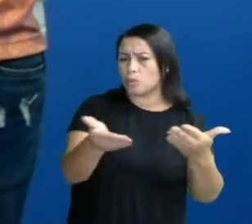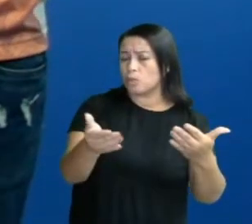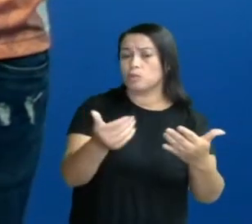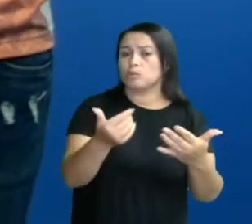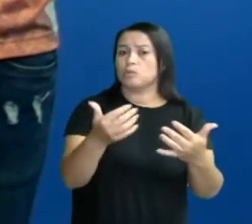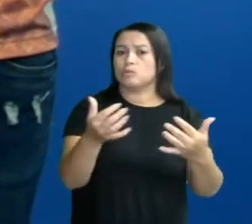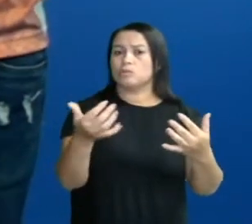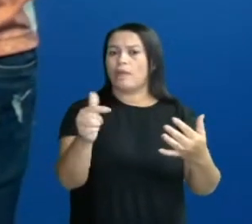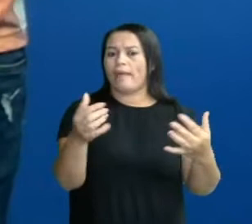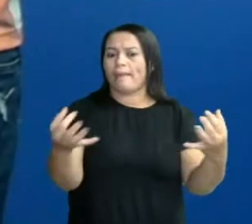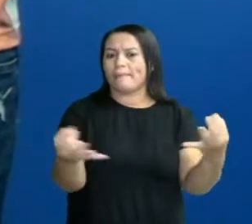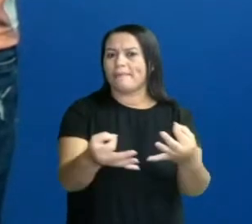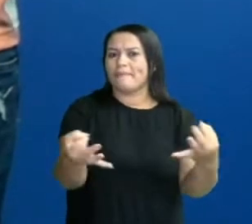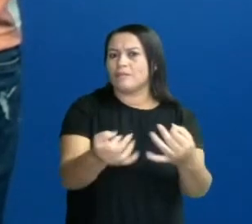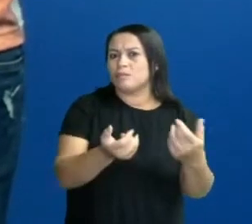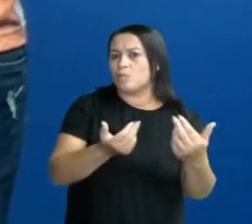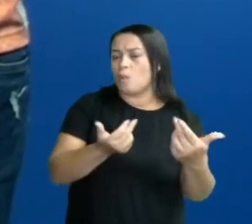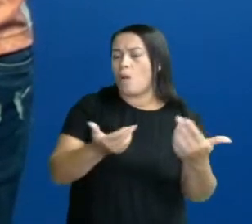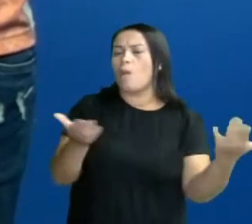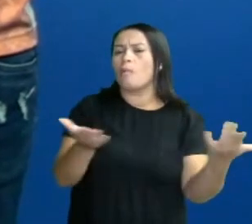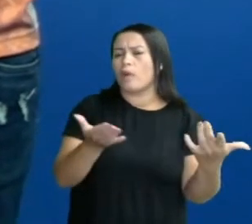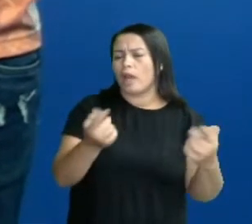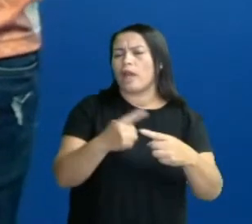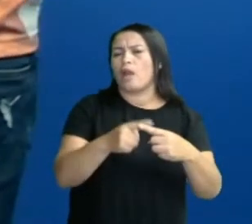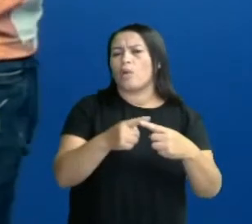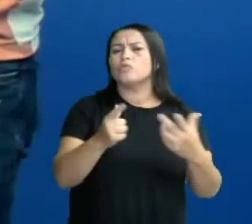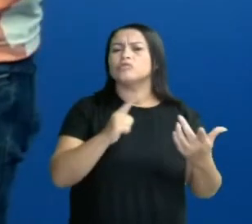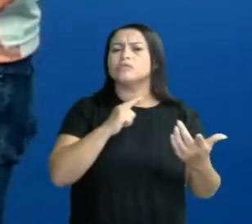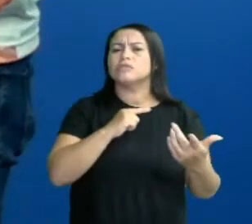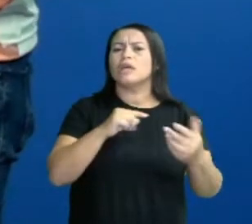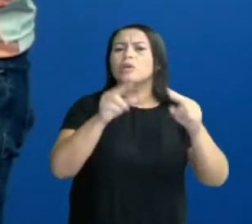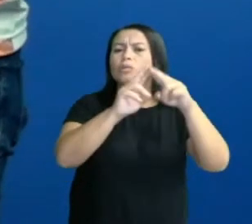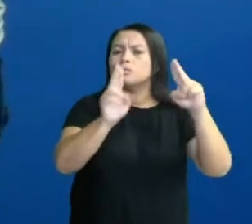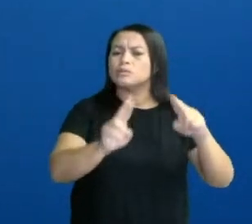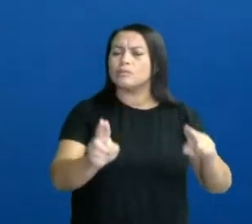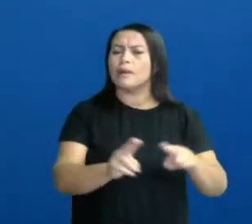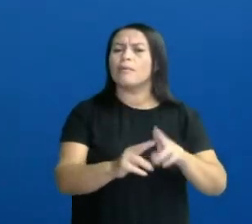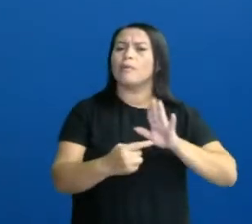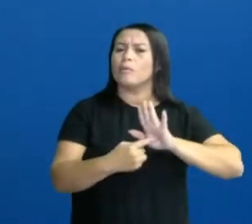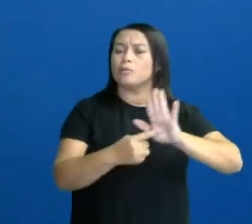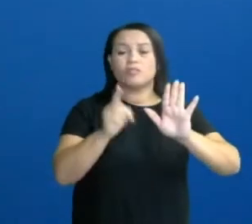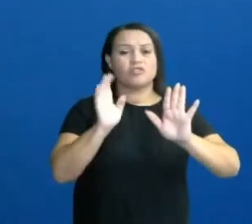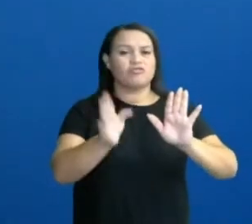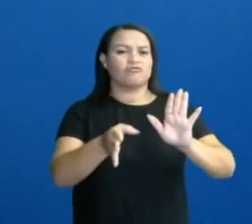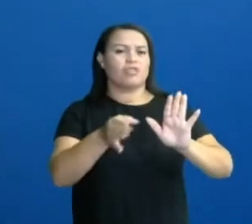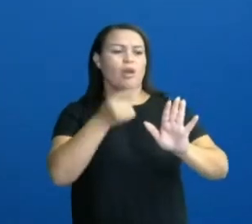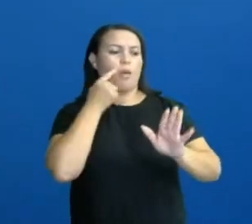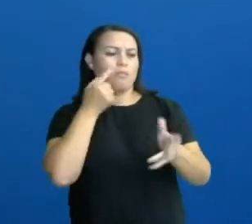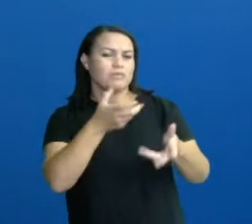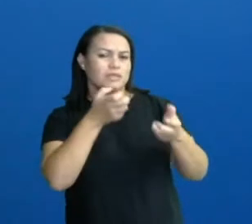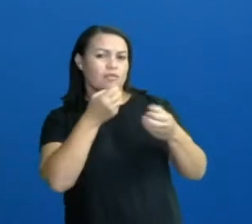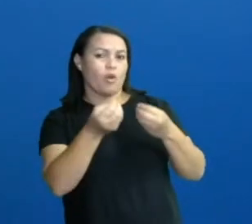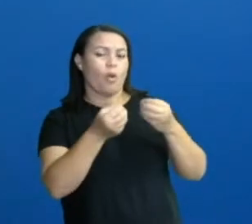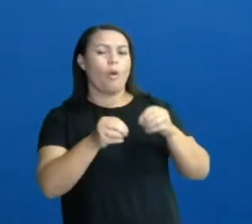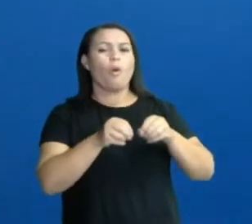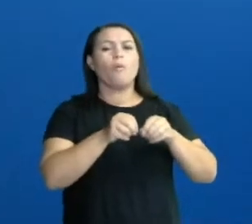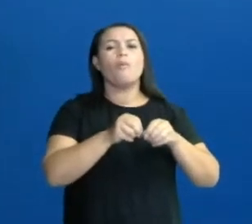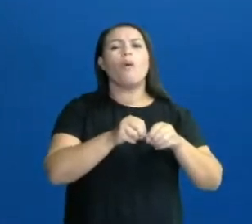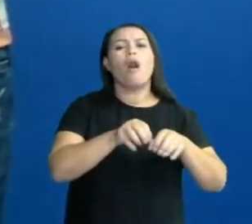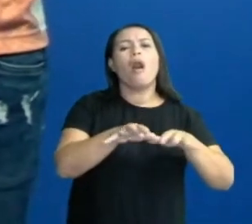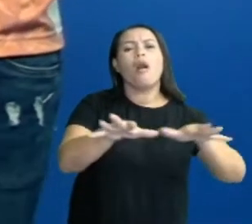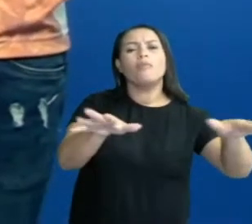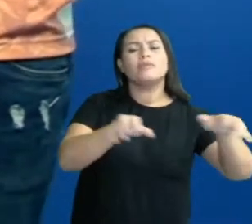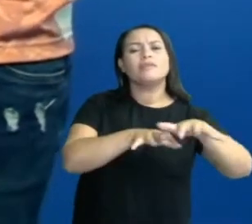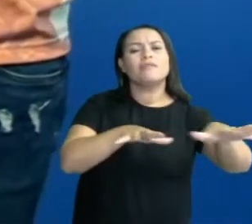mesma perfeição, né, que os mapas hoje apresentam, mas você já tem aí a noção da distribuição das principais